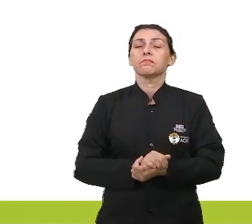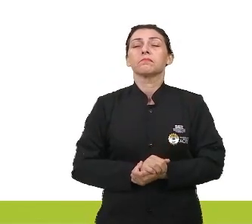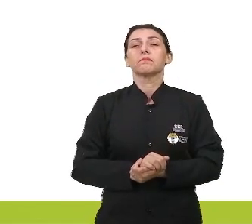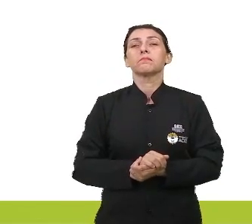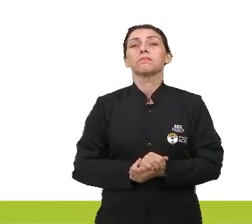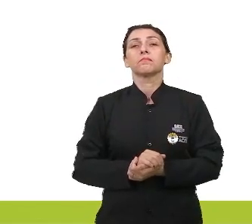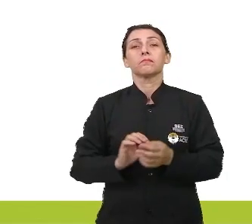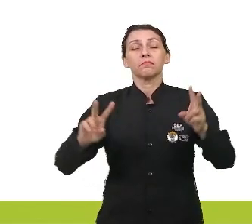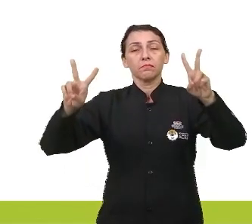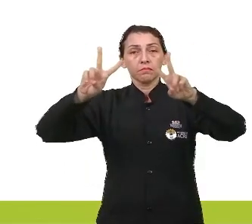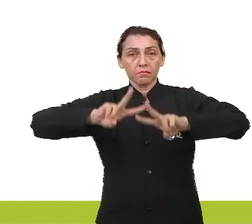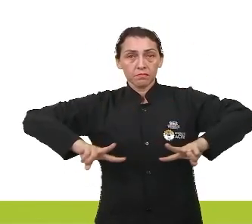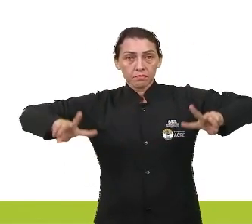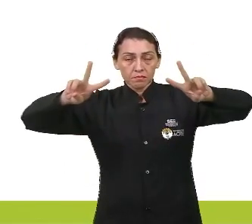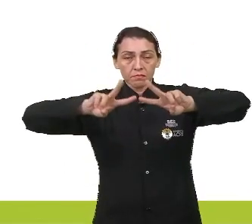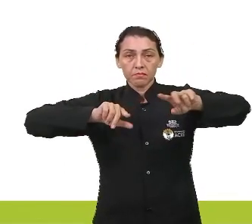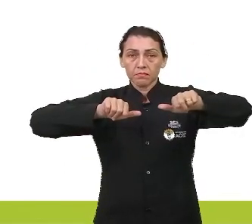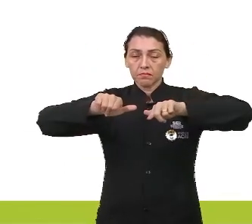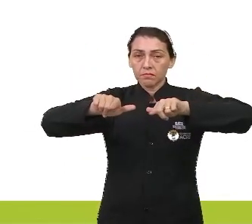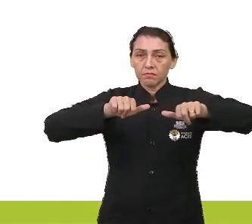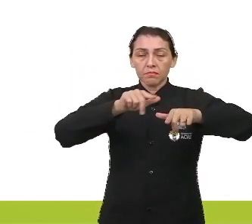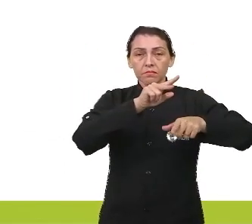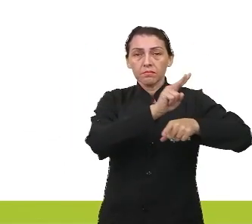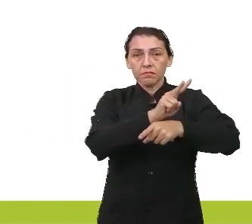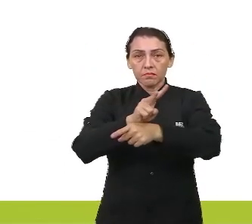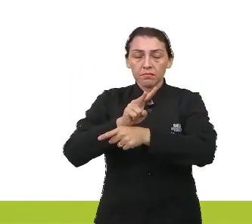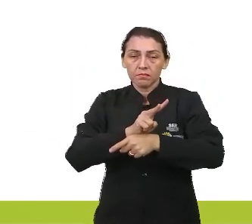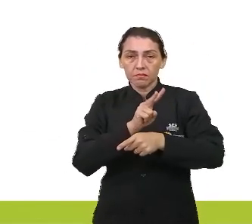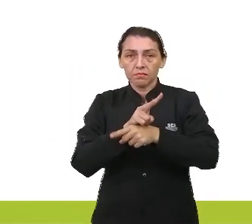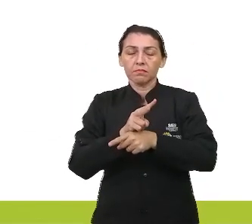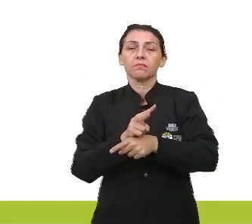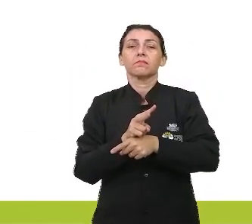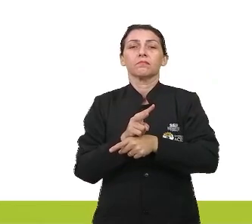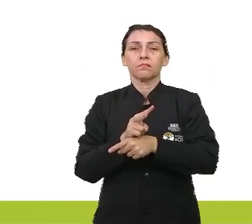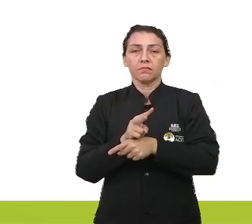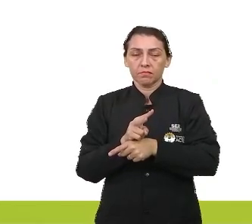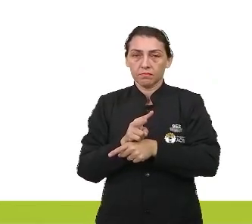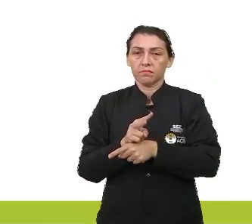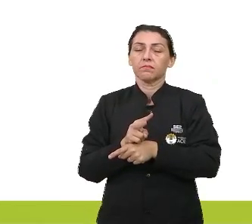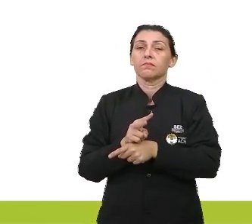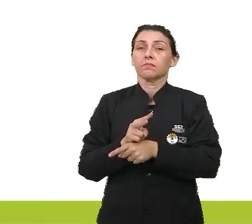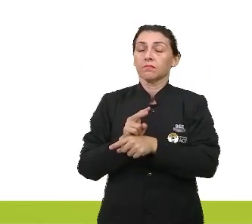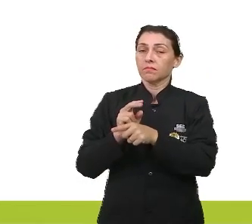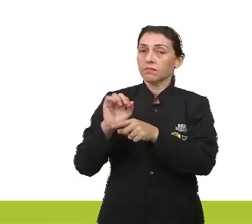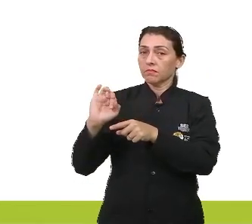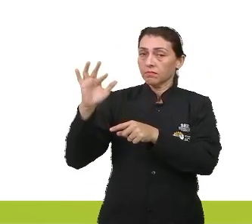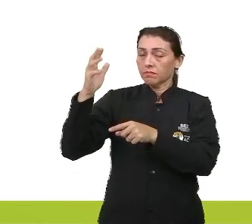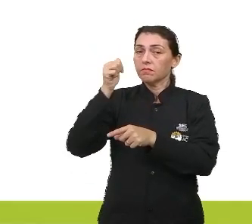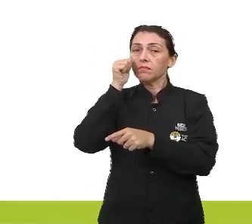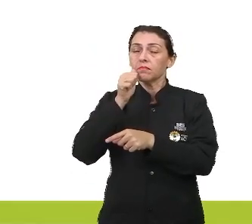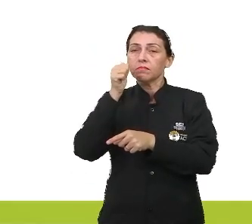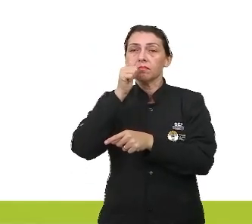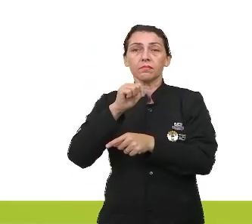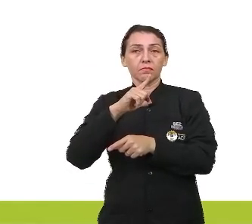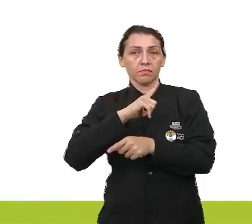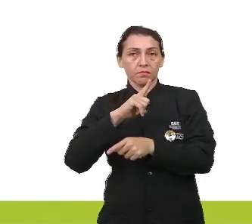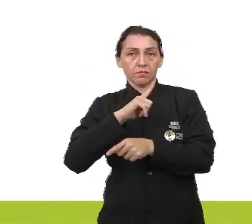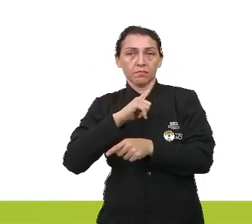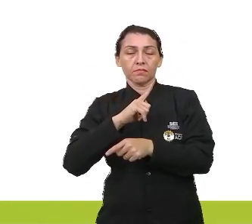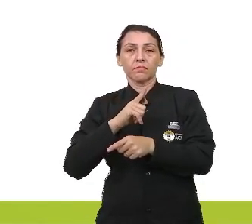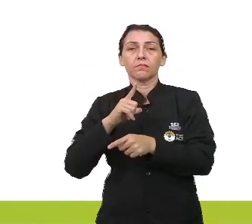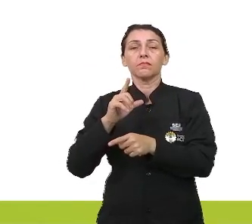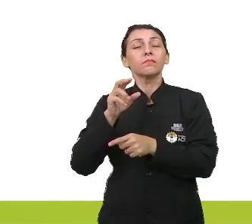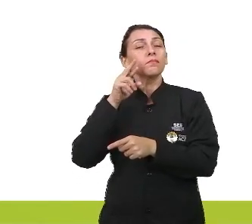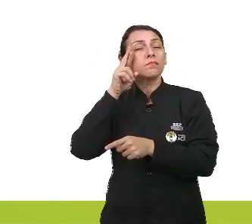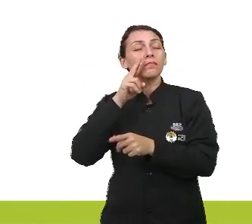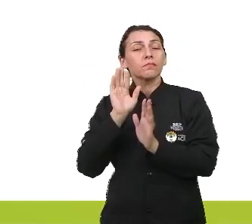maior visibilidade do trabalho de cuidado e das múltiplas atividades que uma mulher exerce. Aqui eu